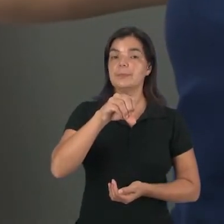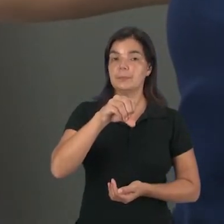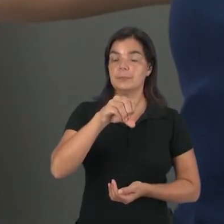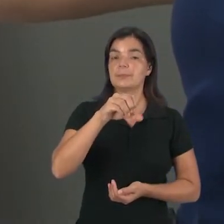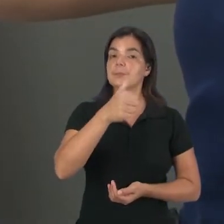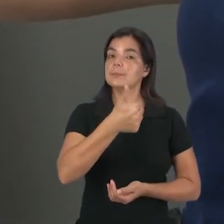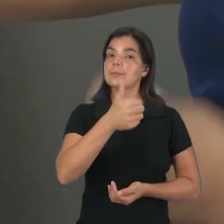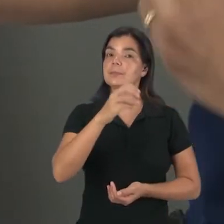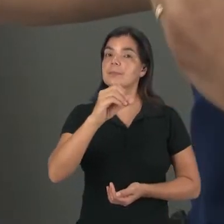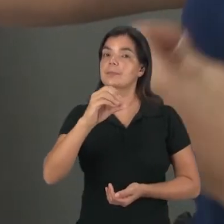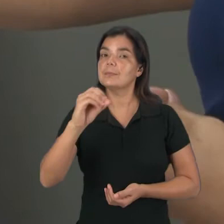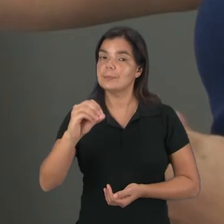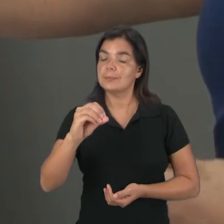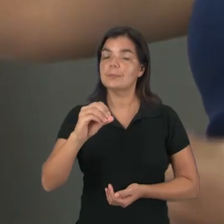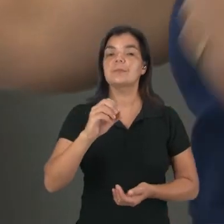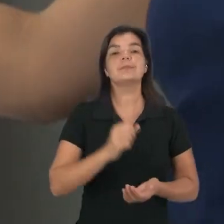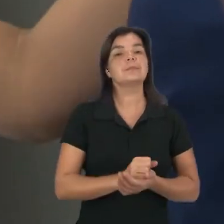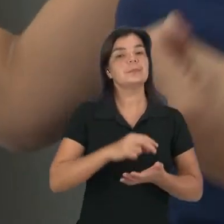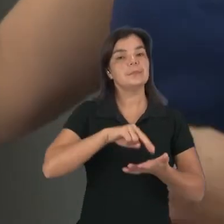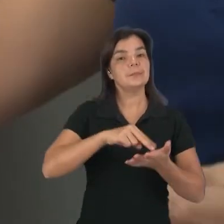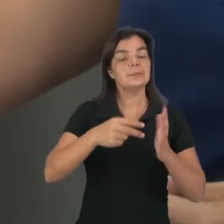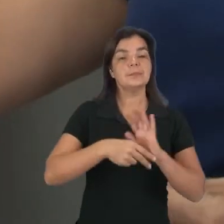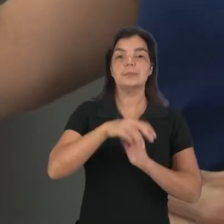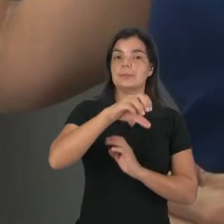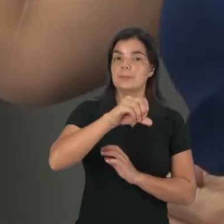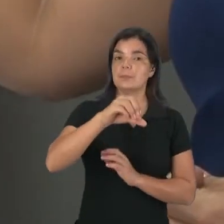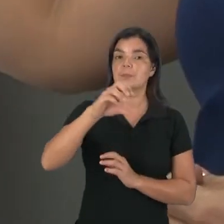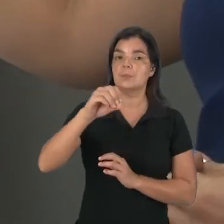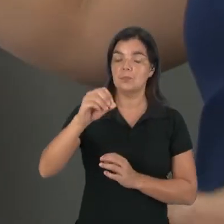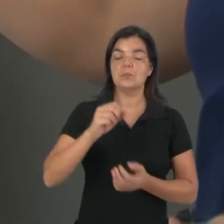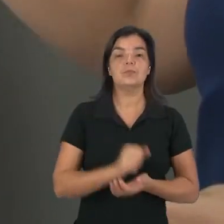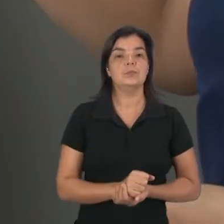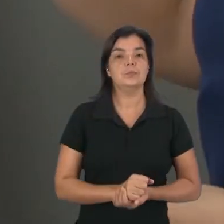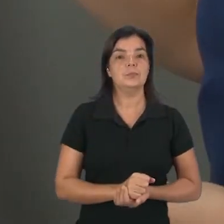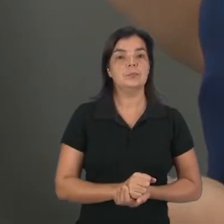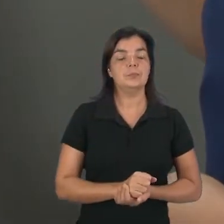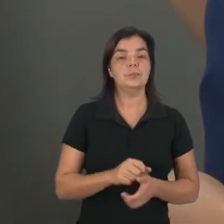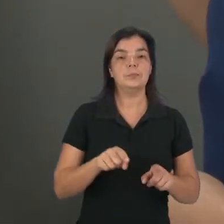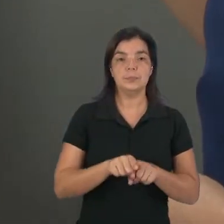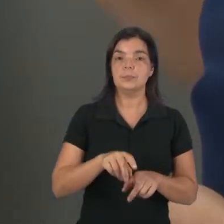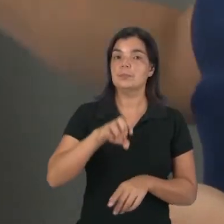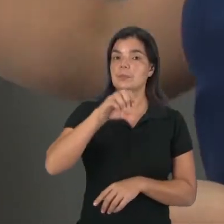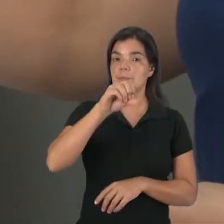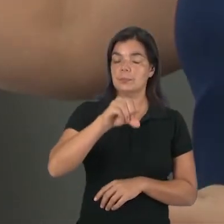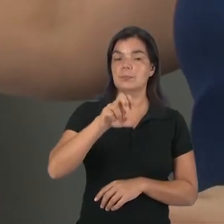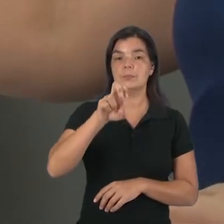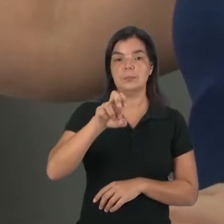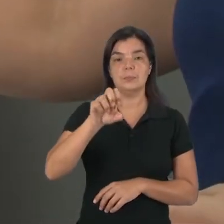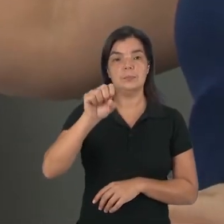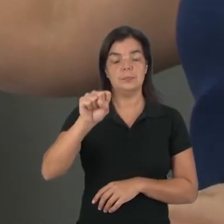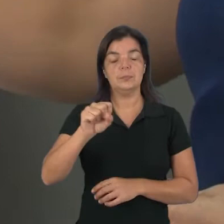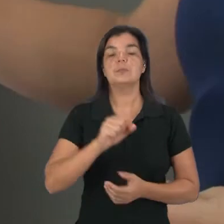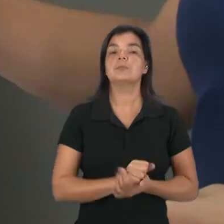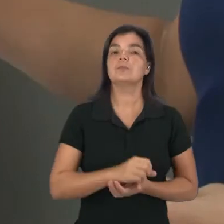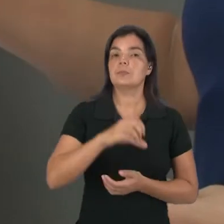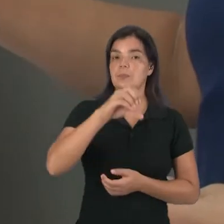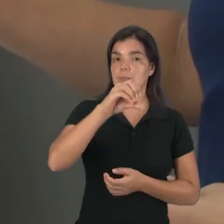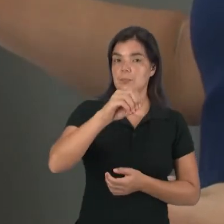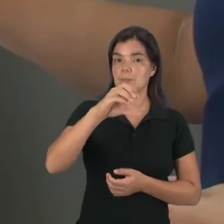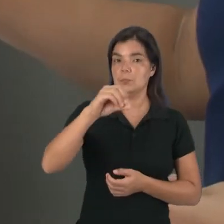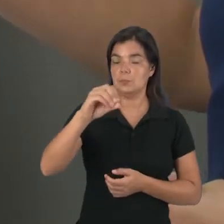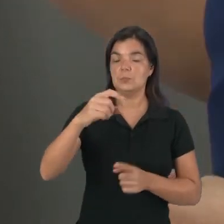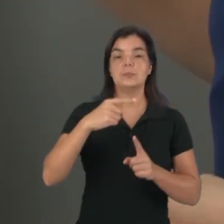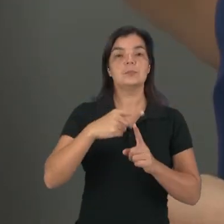que é representado por 900. Então, a decomposição de 958 é 900